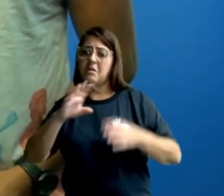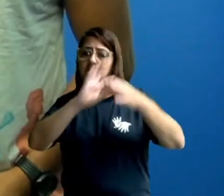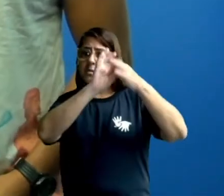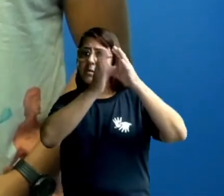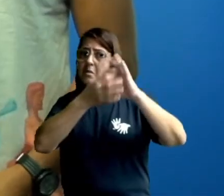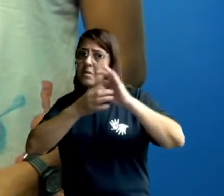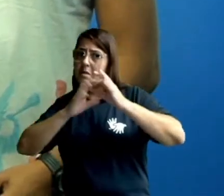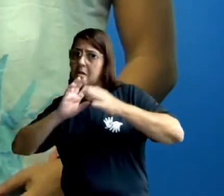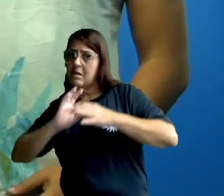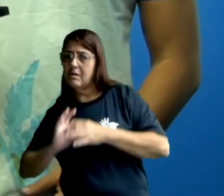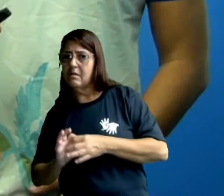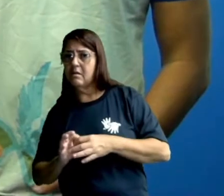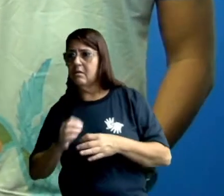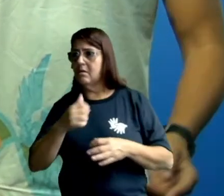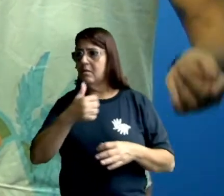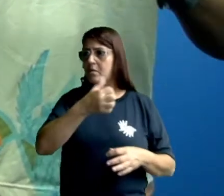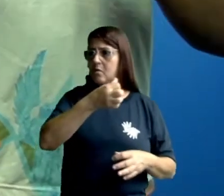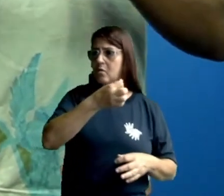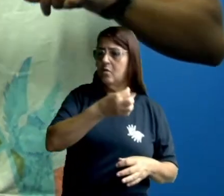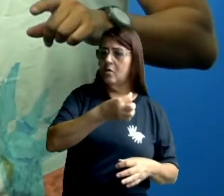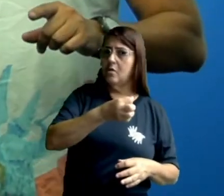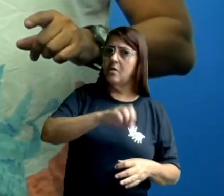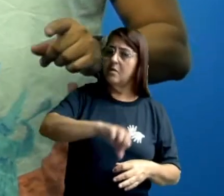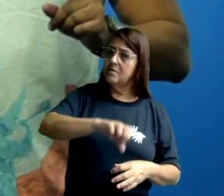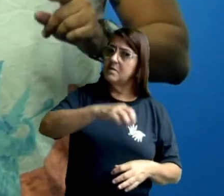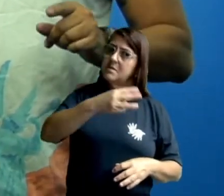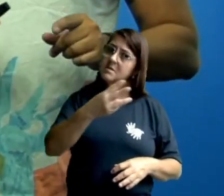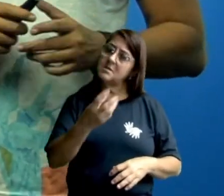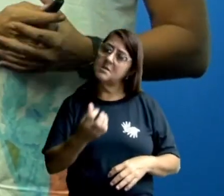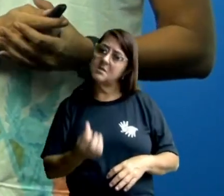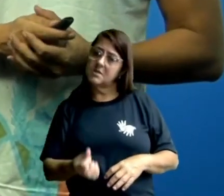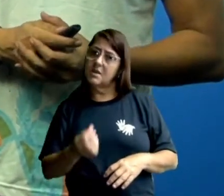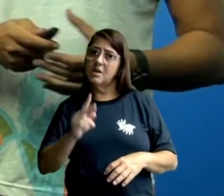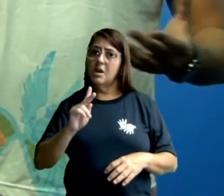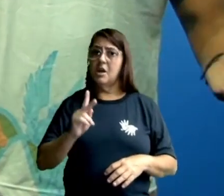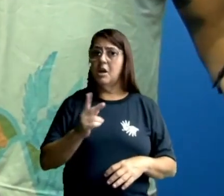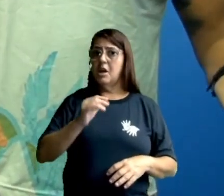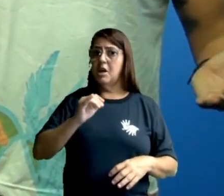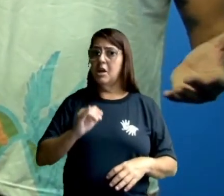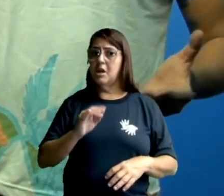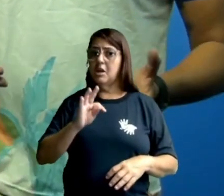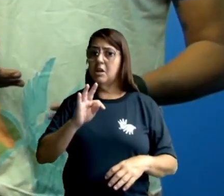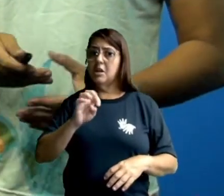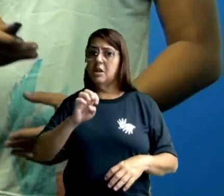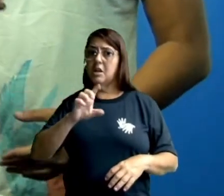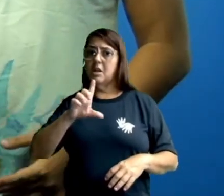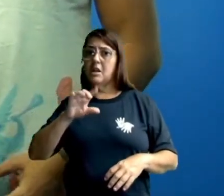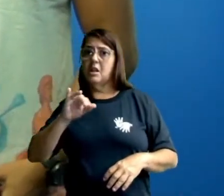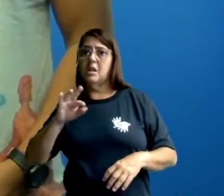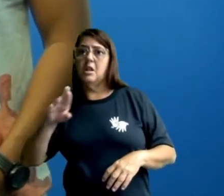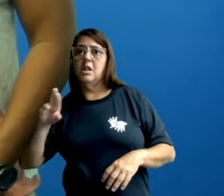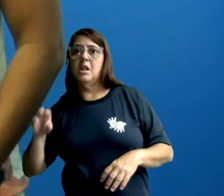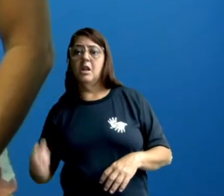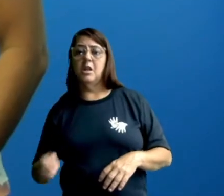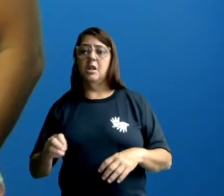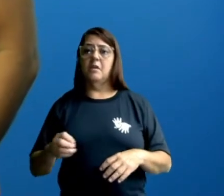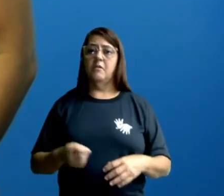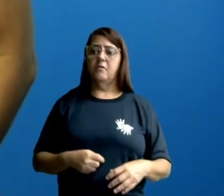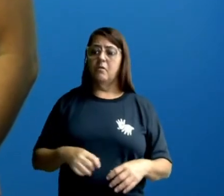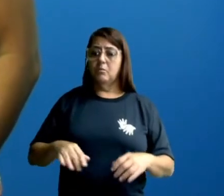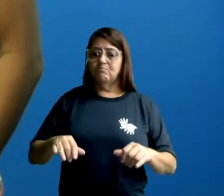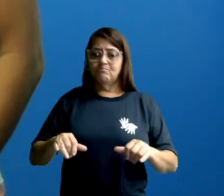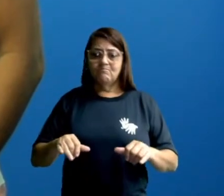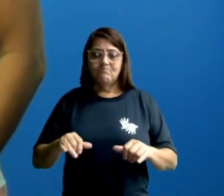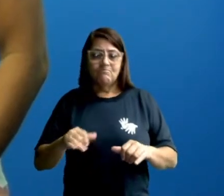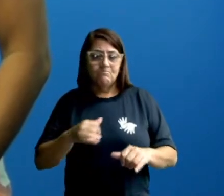de 36 faz com que Hitler acabe sendo humilhado, de certa maneira, porque ele acreditava justamente de que